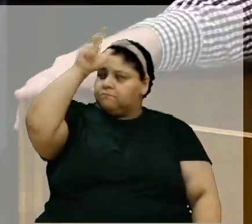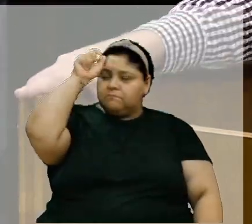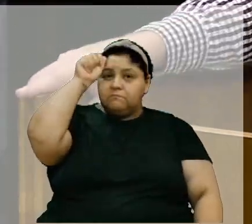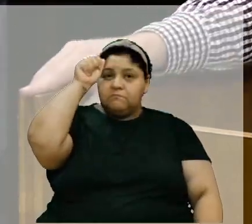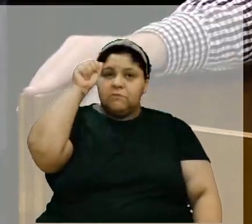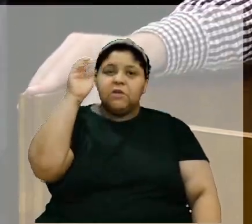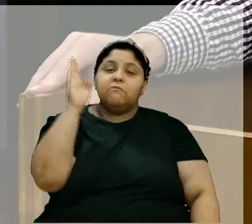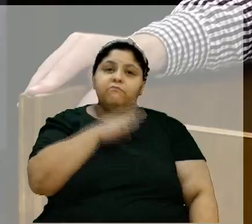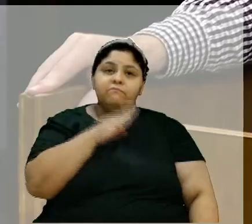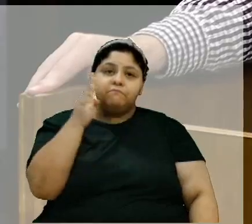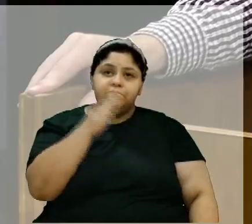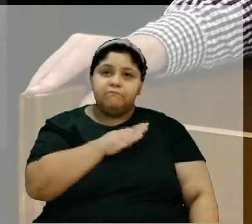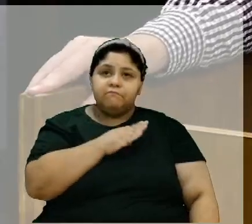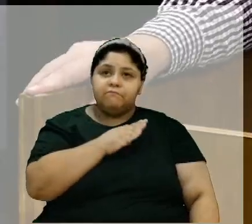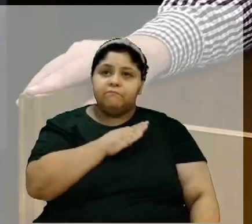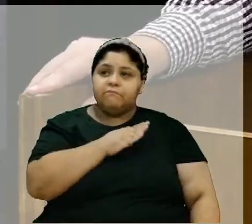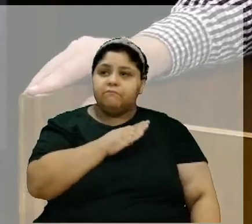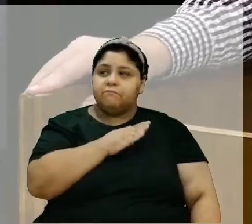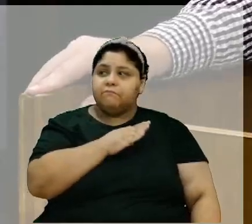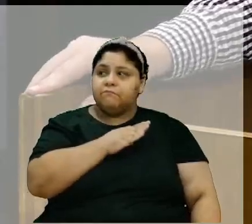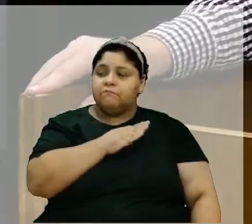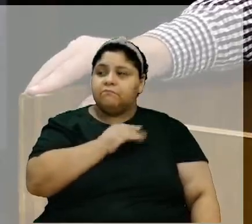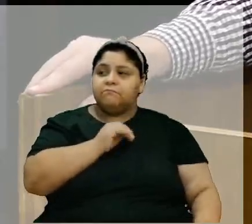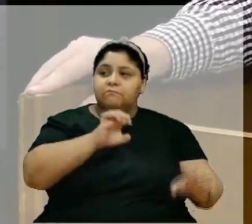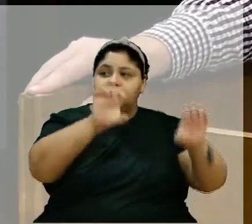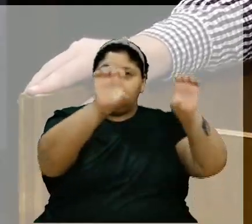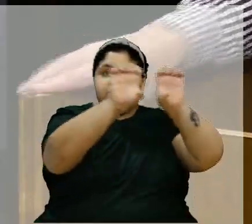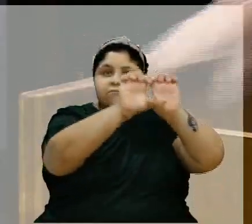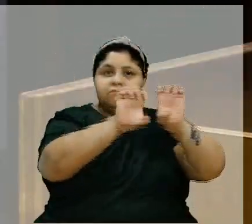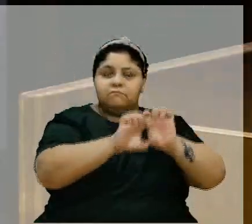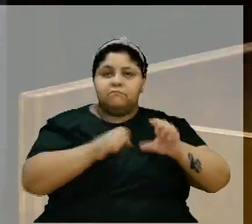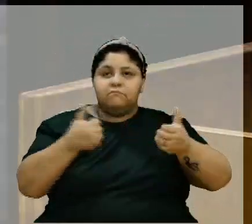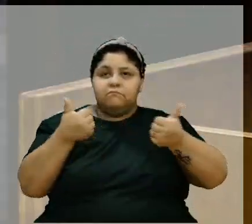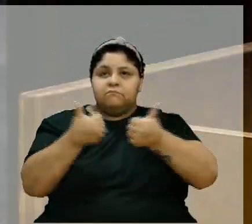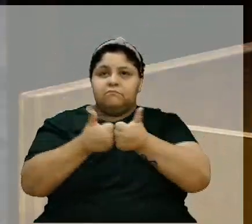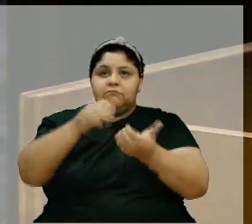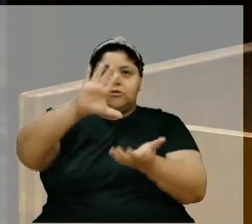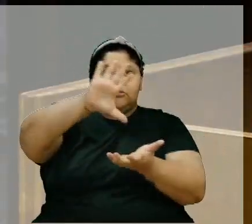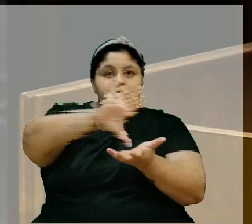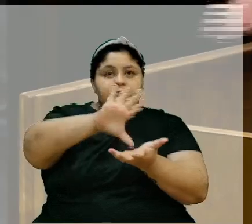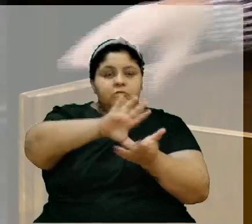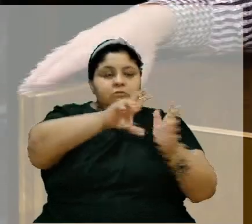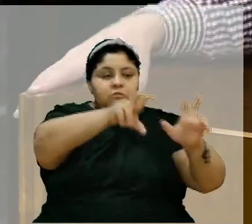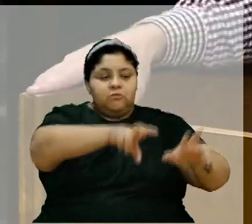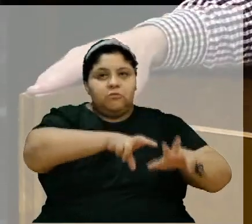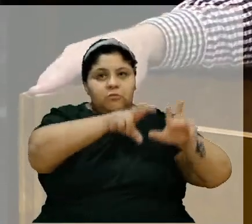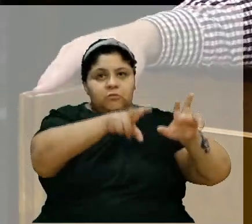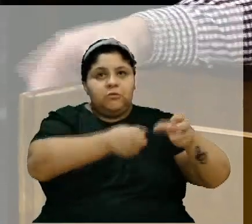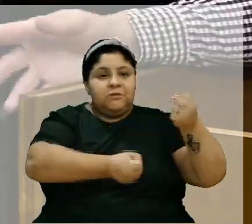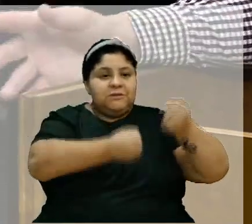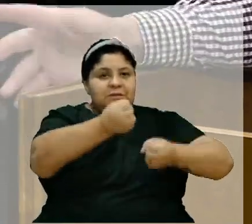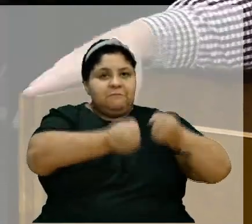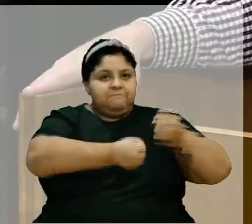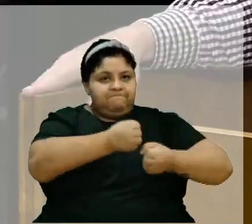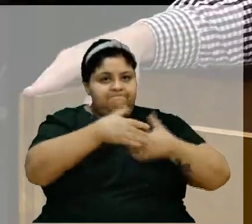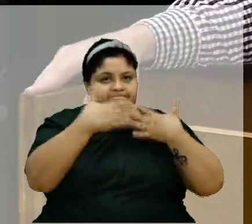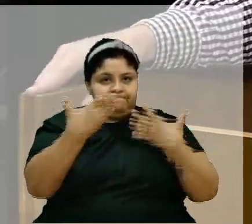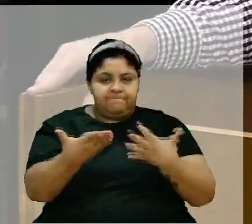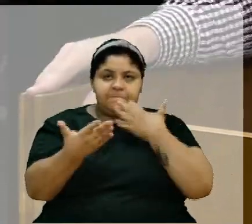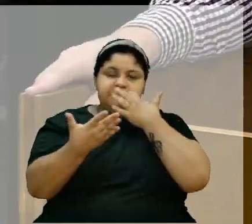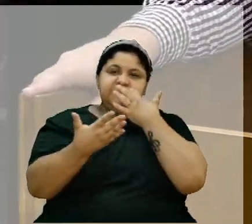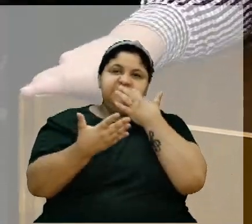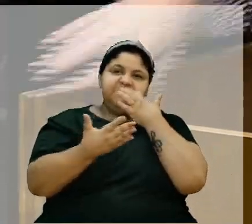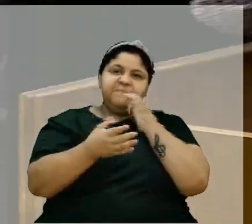agilize a estrutura junto com o Parque Rural na questão do centro automotivo. Então é isso.